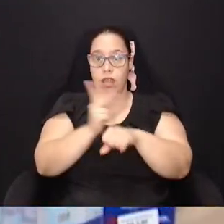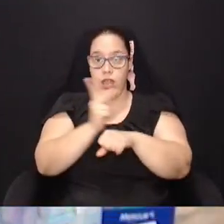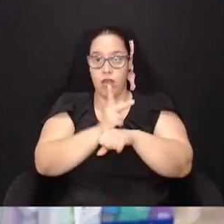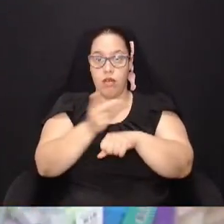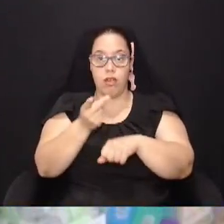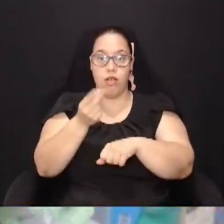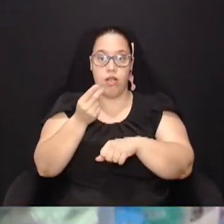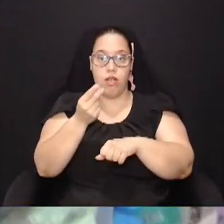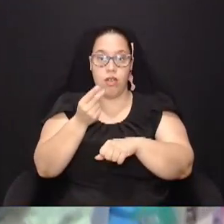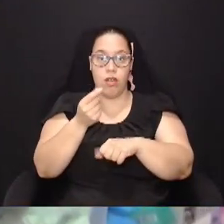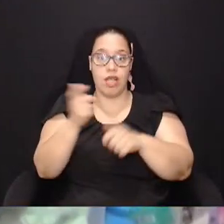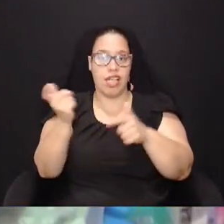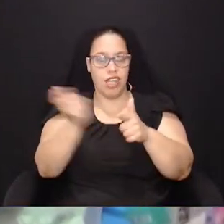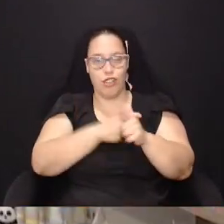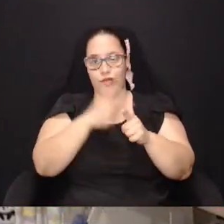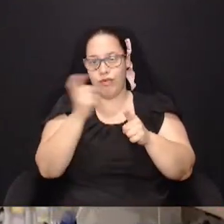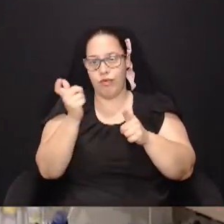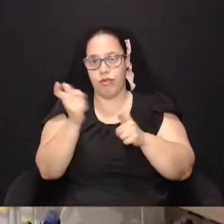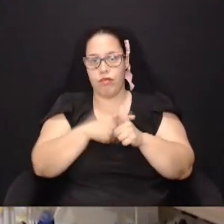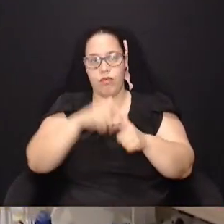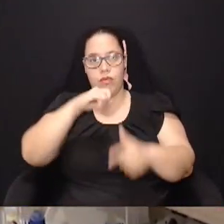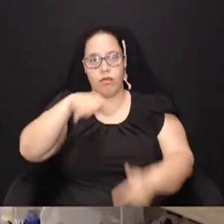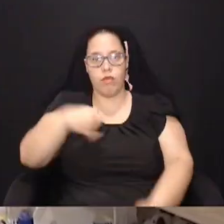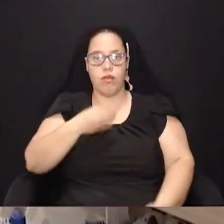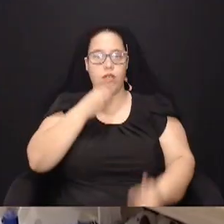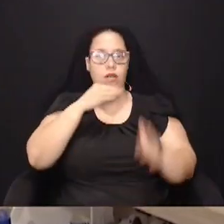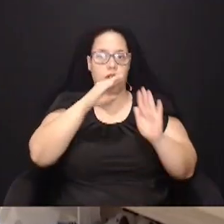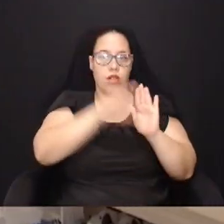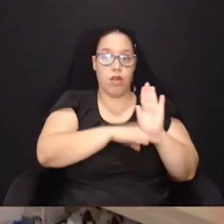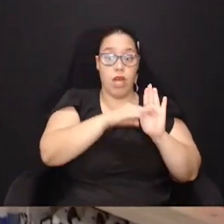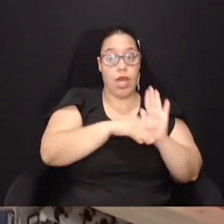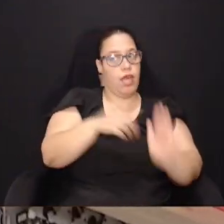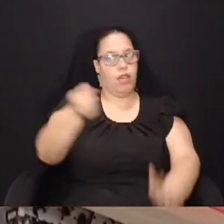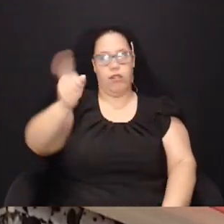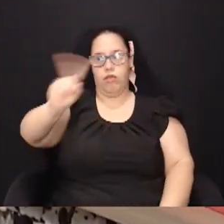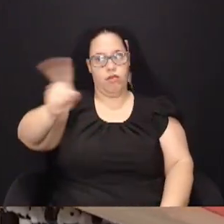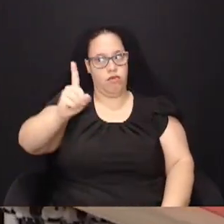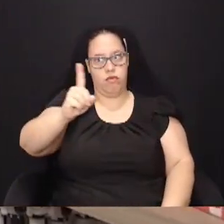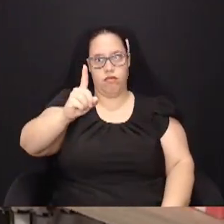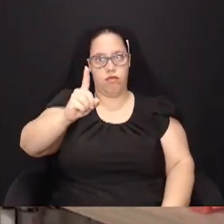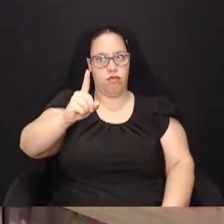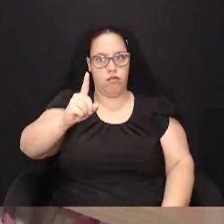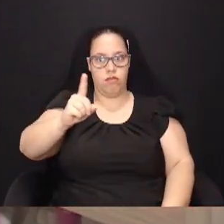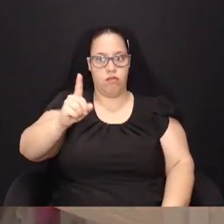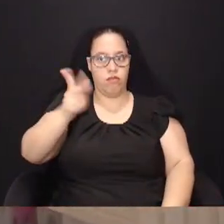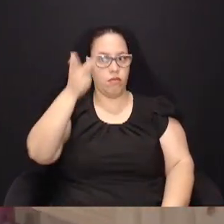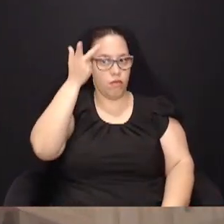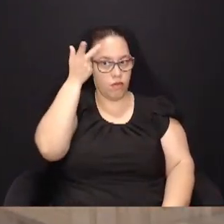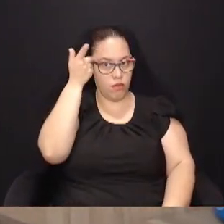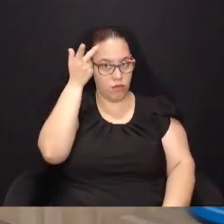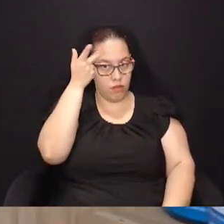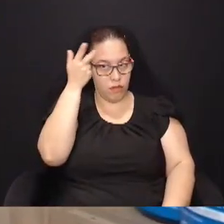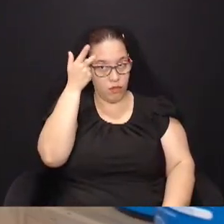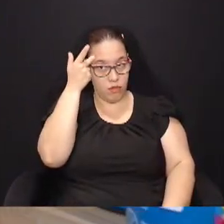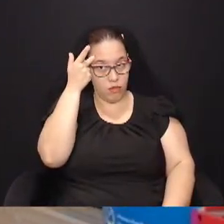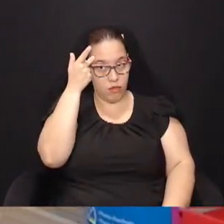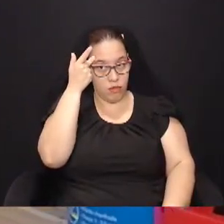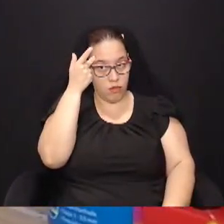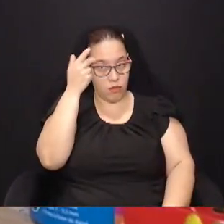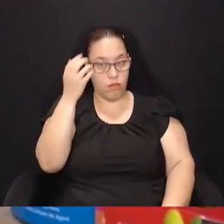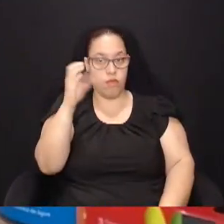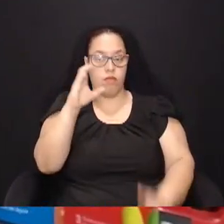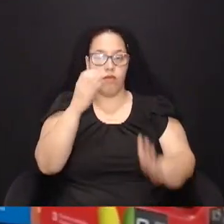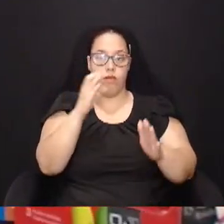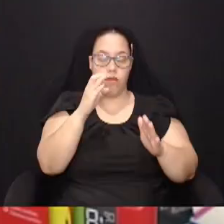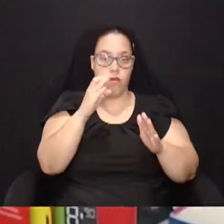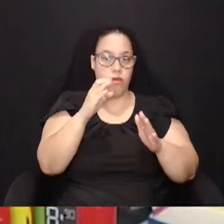endividar para aproveitar esse desconto. Aí não. Por quê? Porque normalmente, quando você toma crédito no mercado, quando você